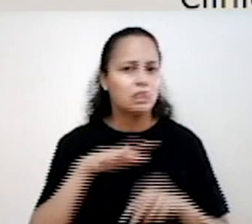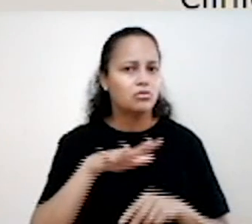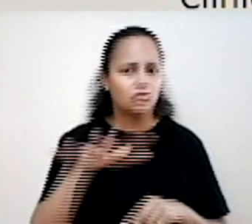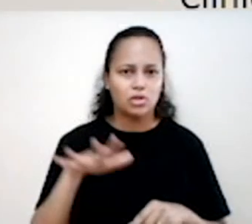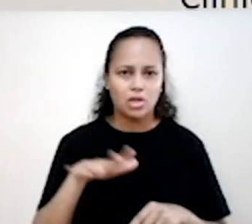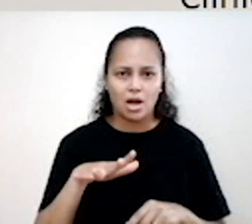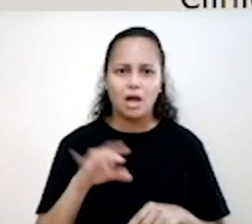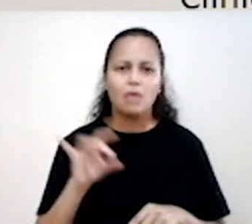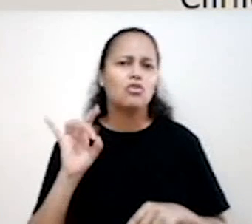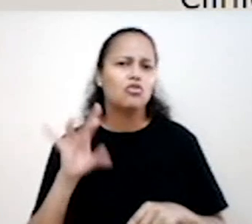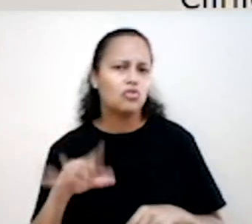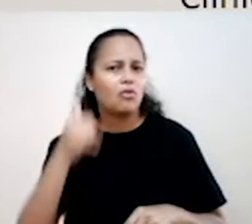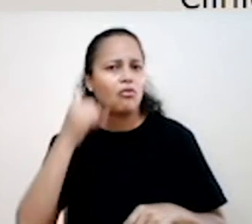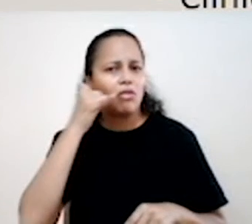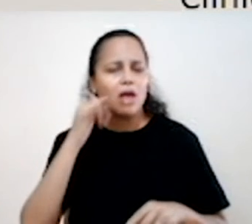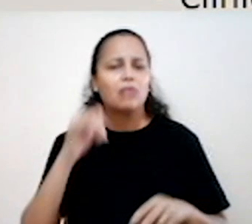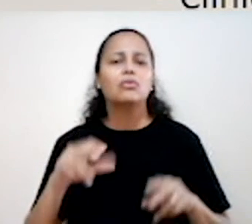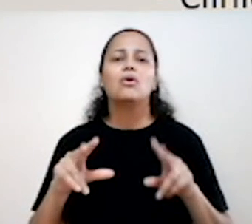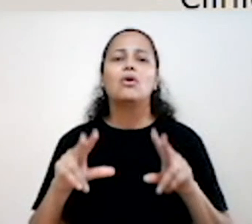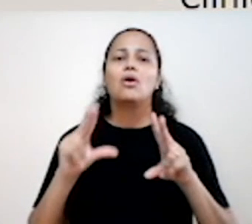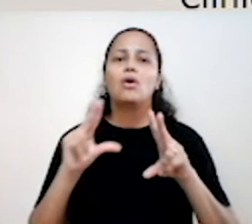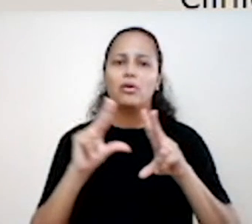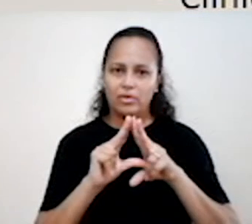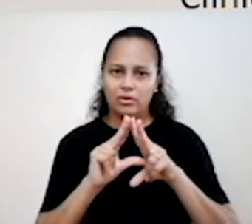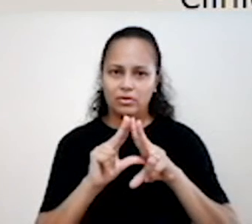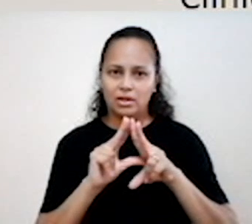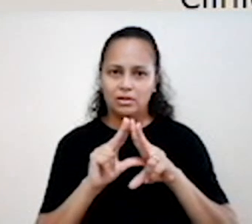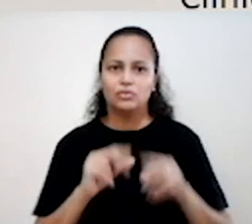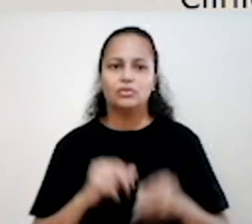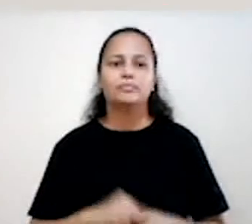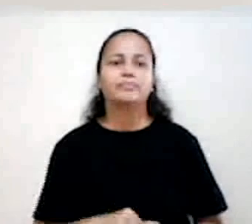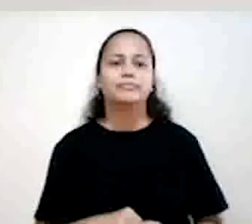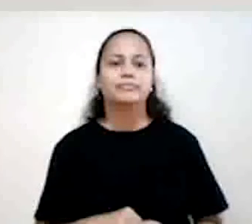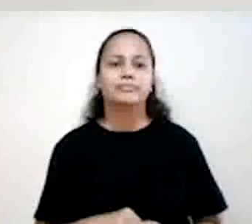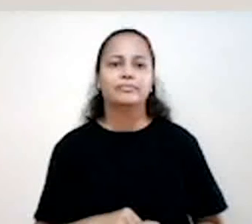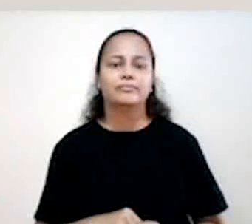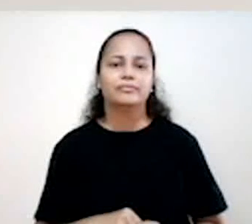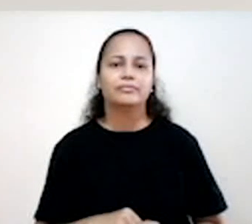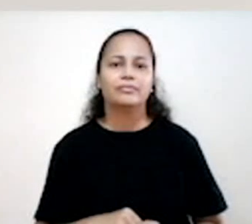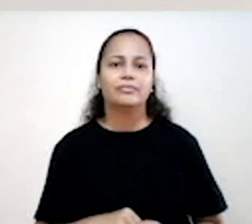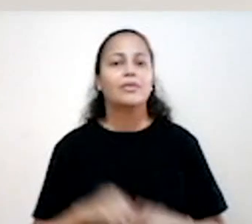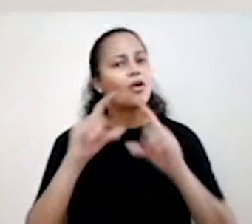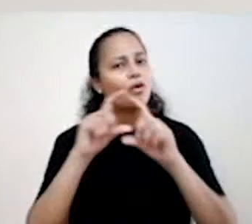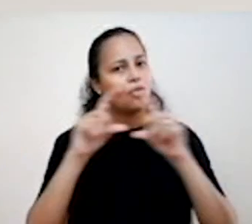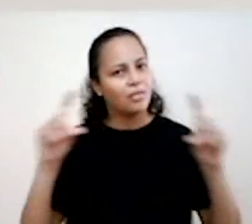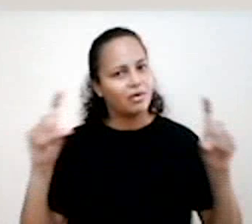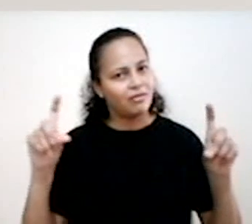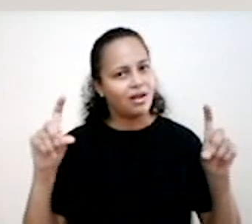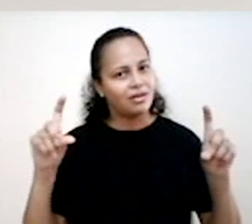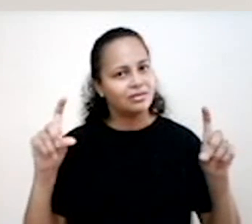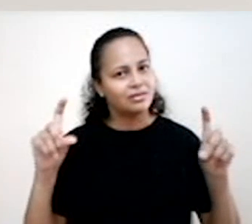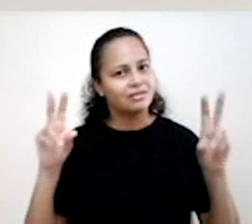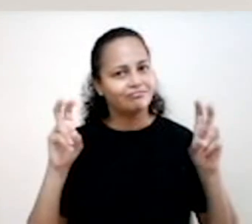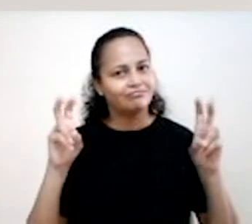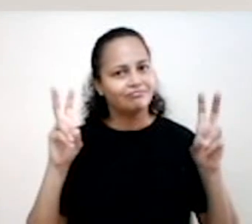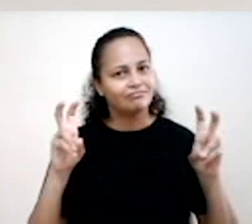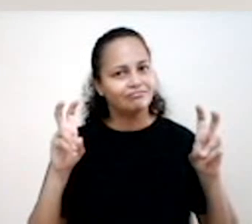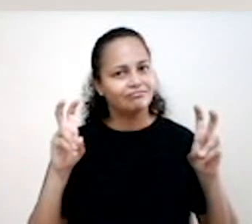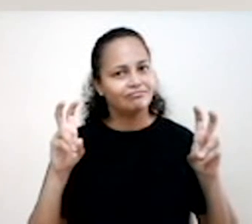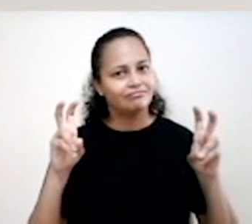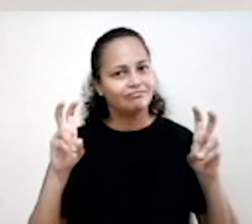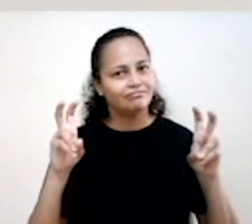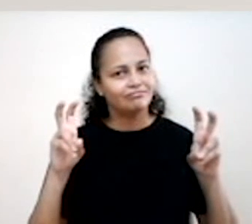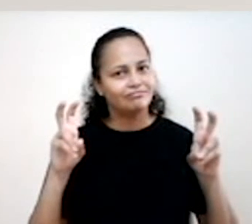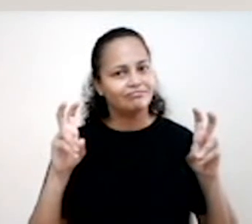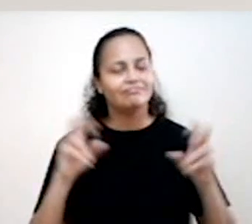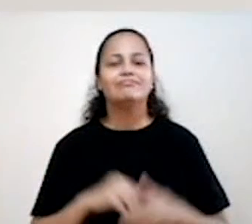precisa entrar em contato com a faculdade. E, por fim, deixo vocês com uma frase que é de